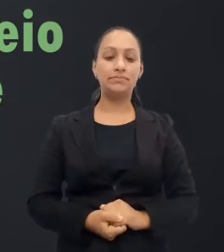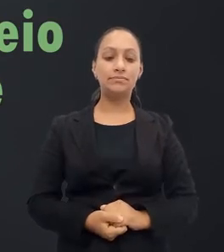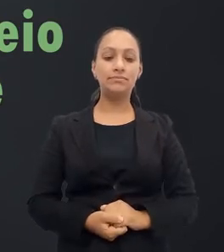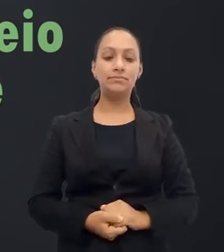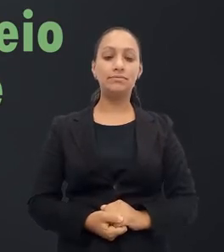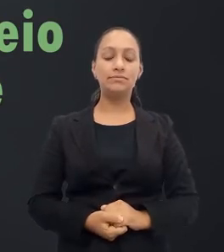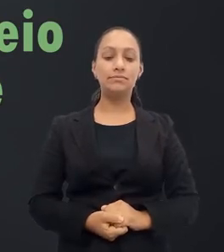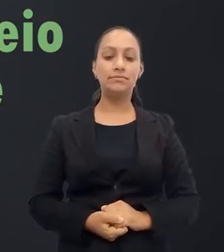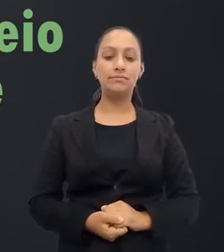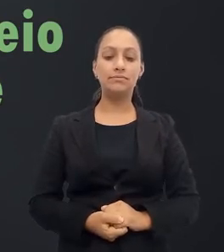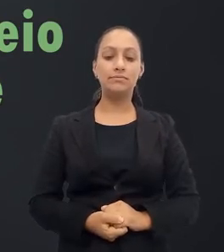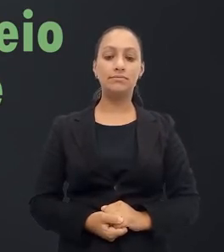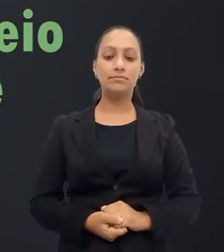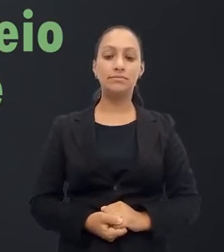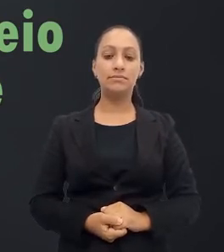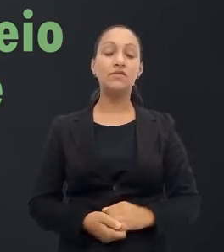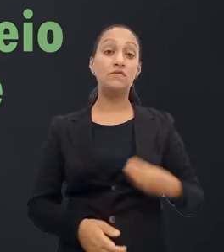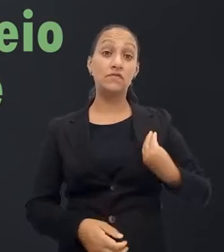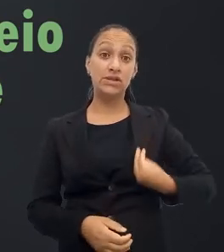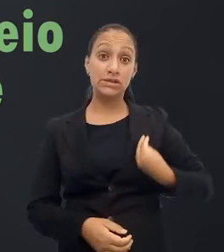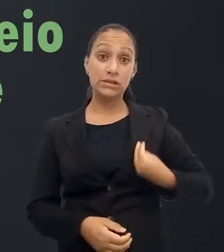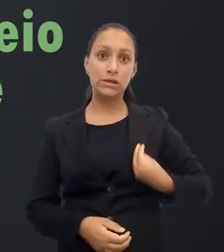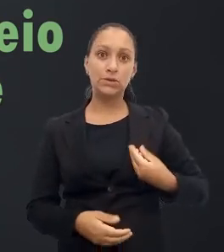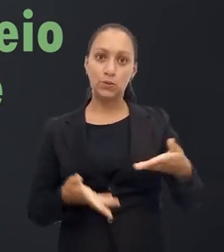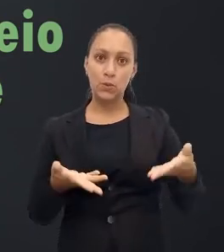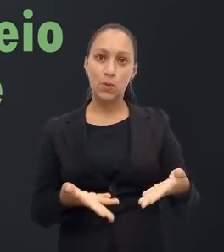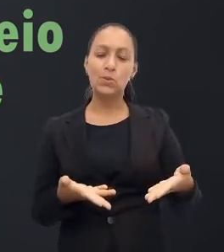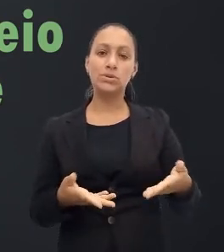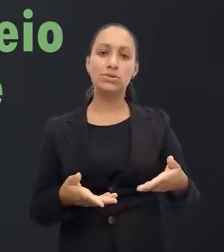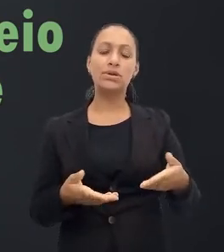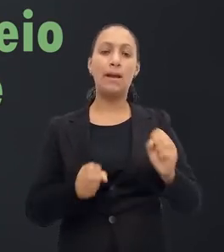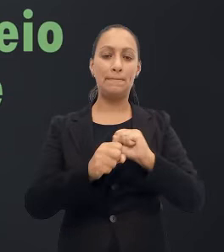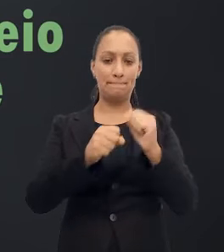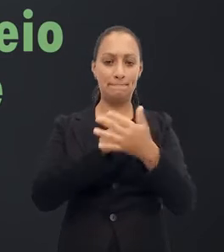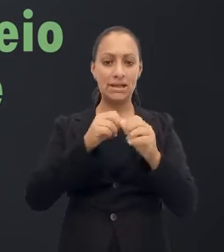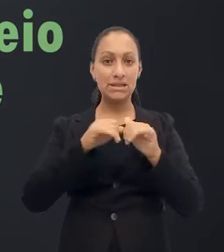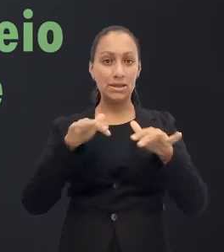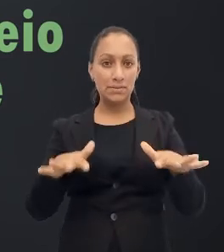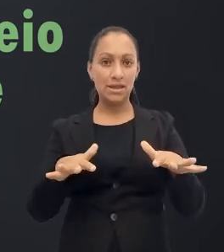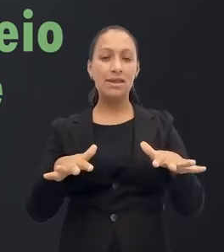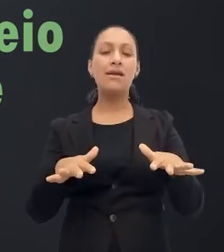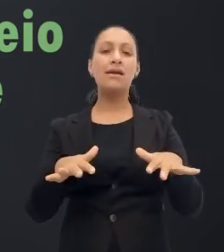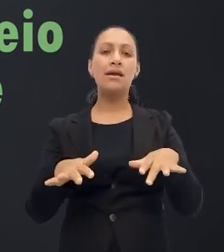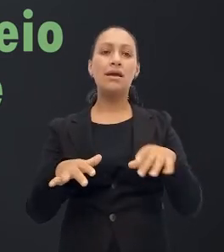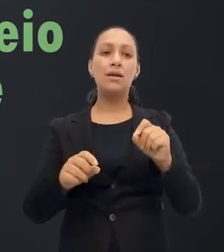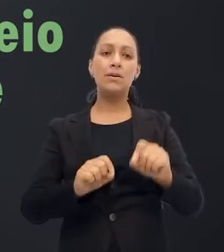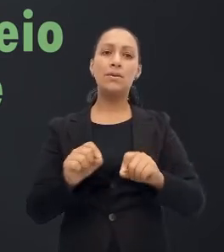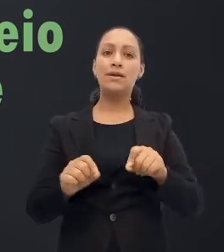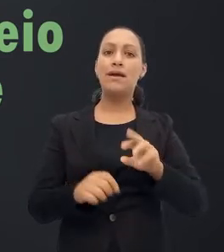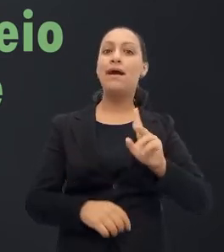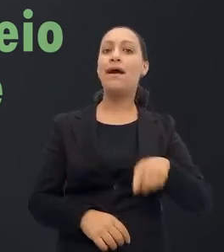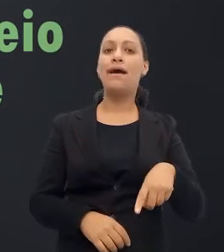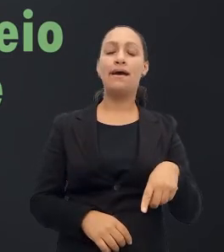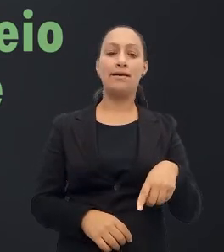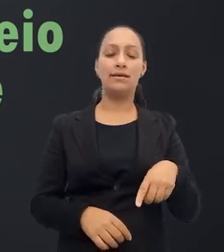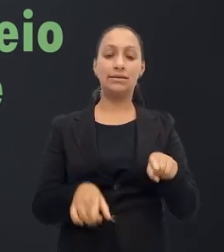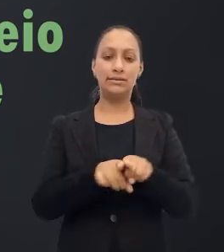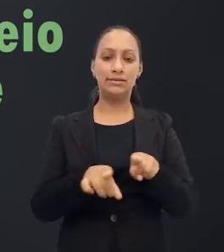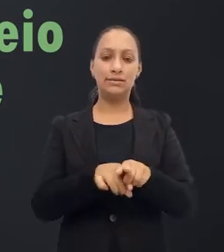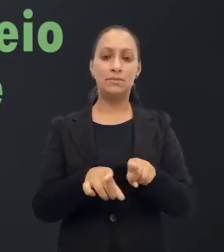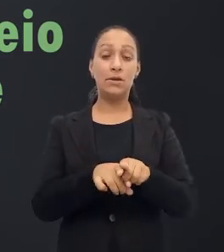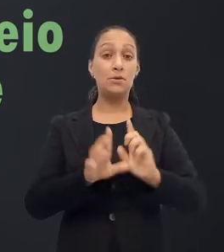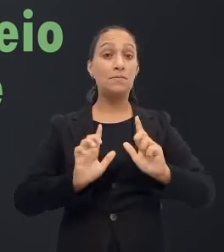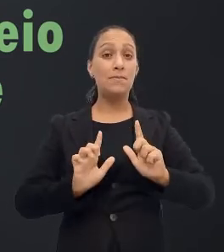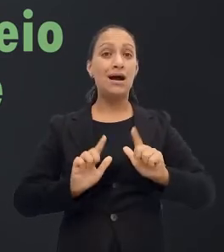Haja visto o que nós estamos vivenciando hoje, né? Então, essa pandemia, ela nada mais é também do que uma resposta da nossa ação ao